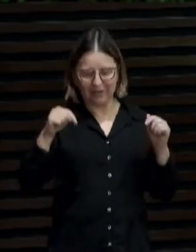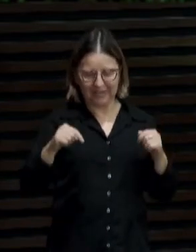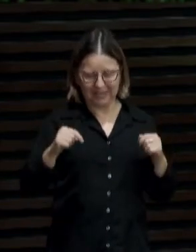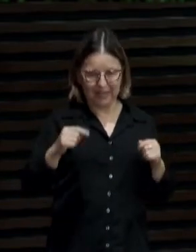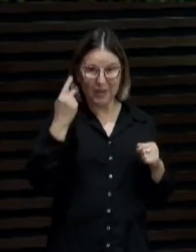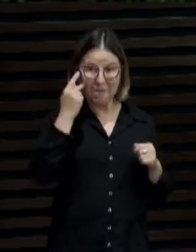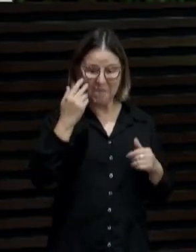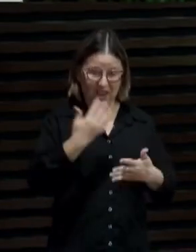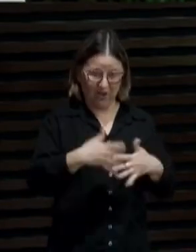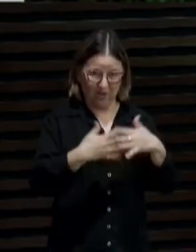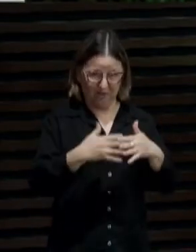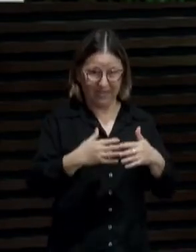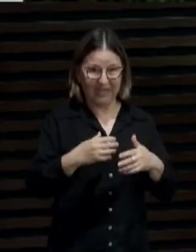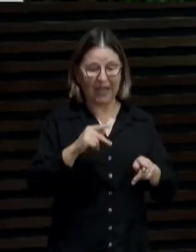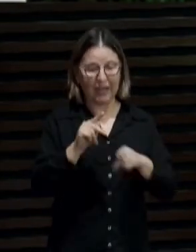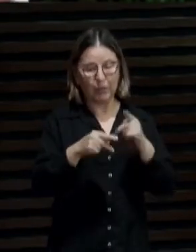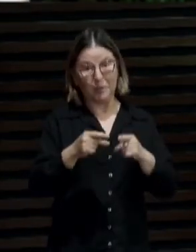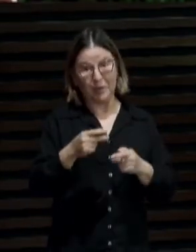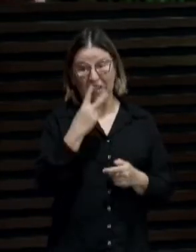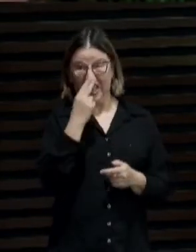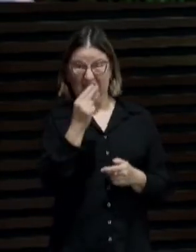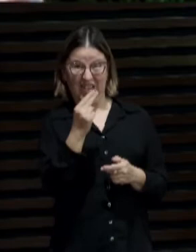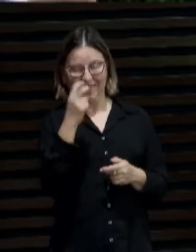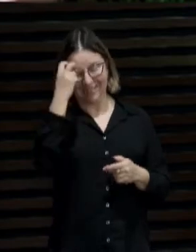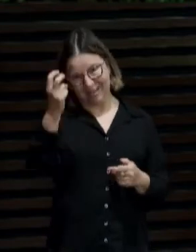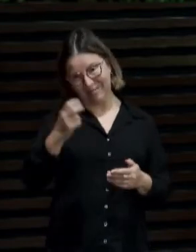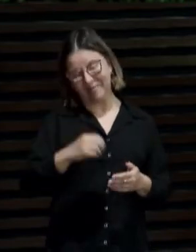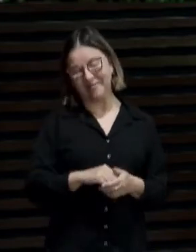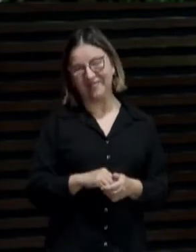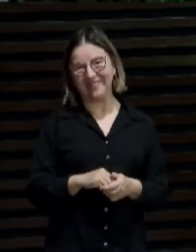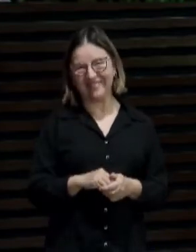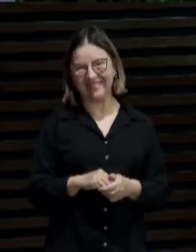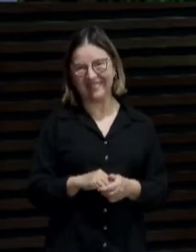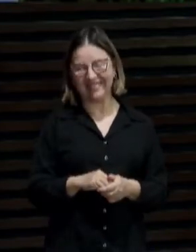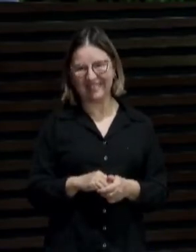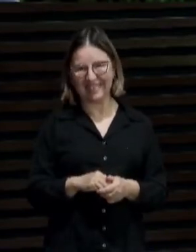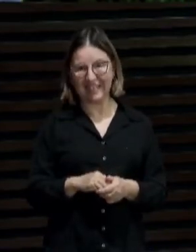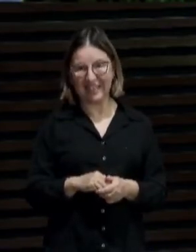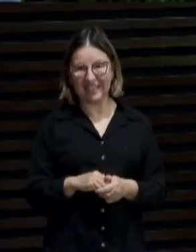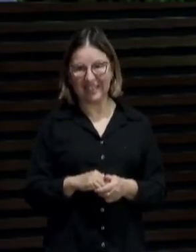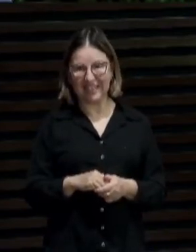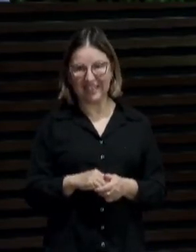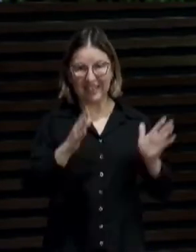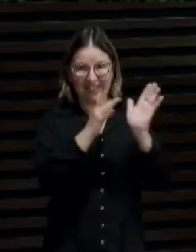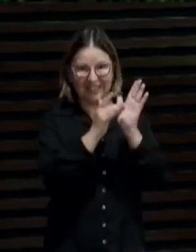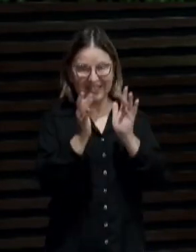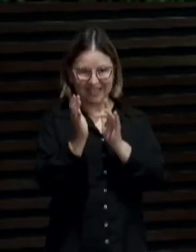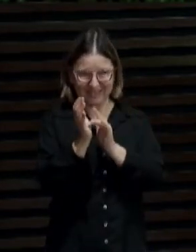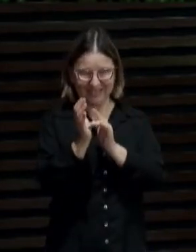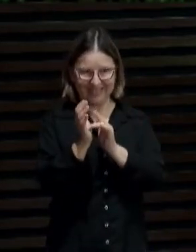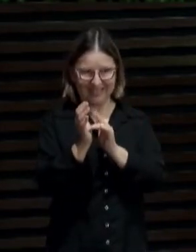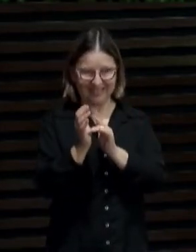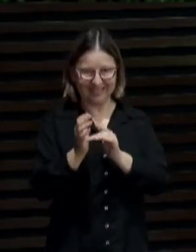Aprove ao Senhor Jesus se revelar a esse judeu religioso e separá-lo para ser